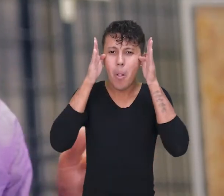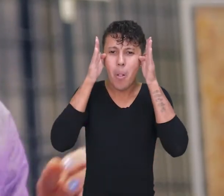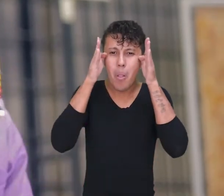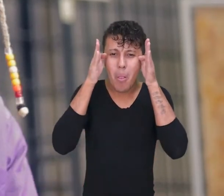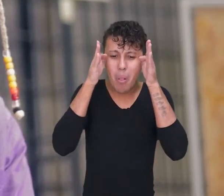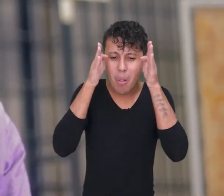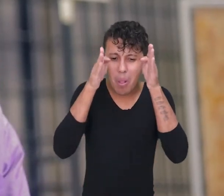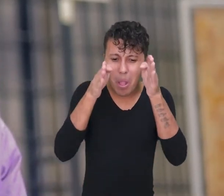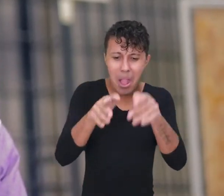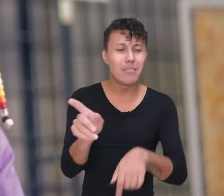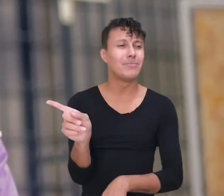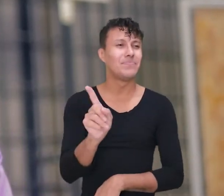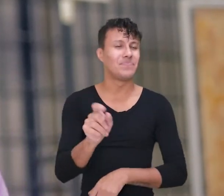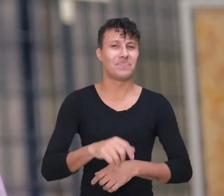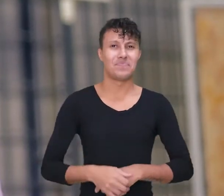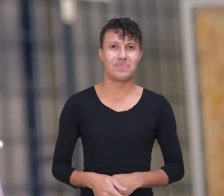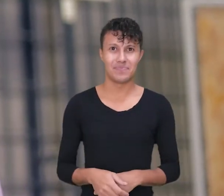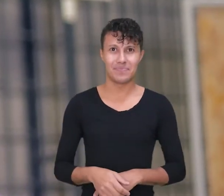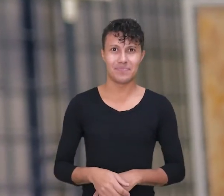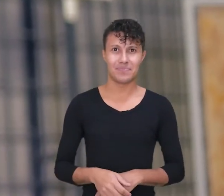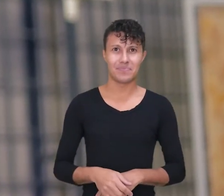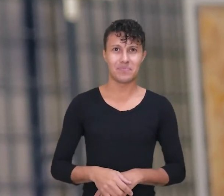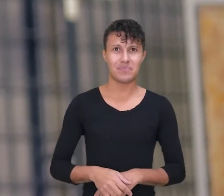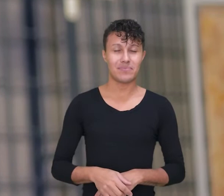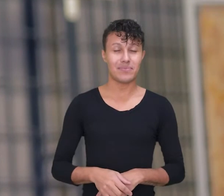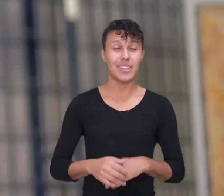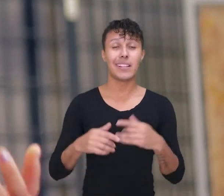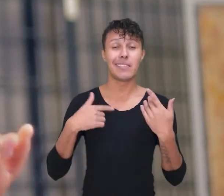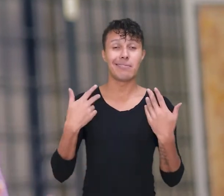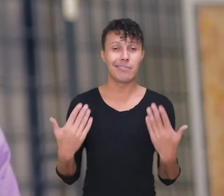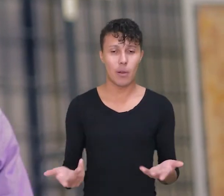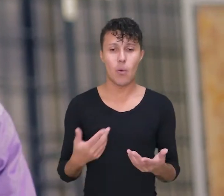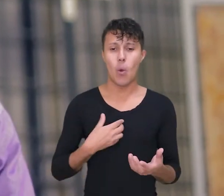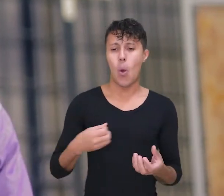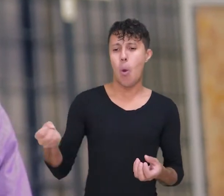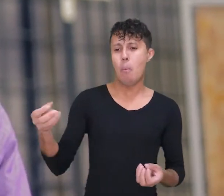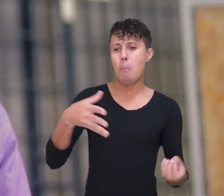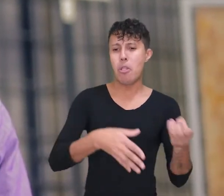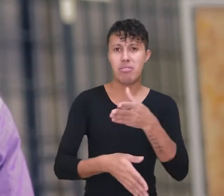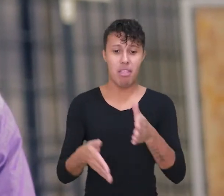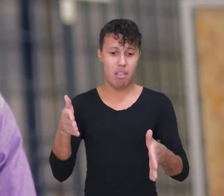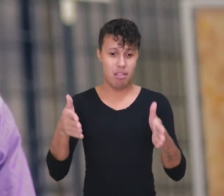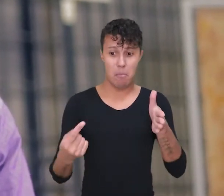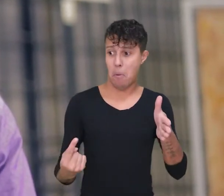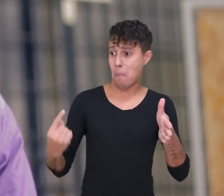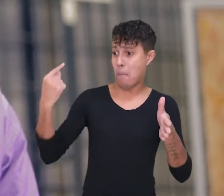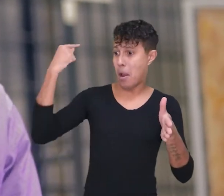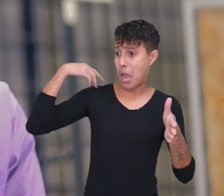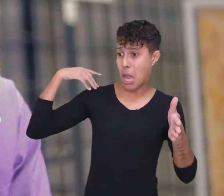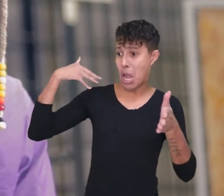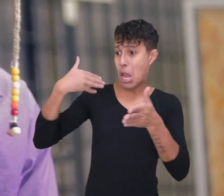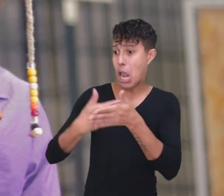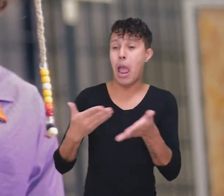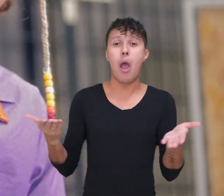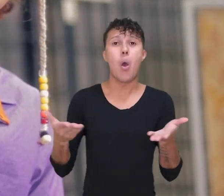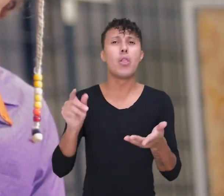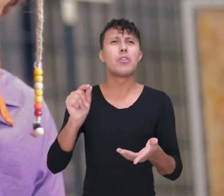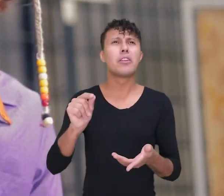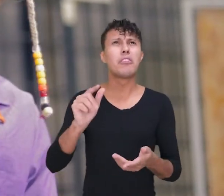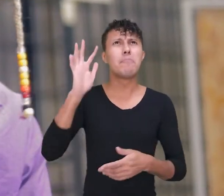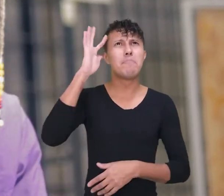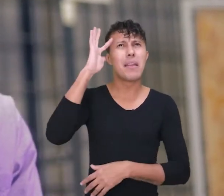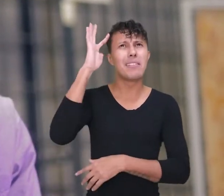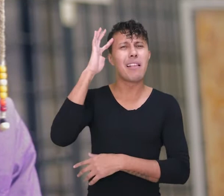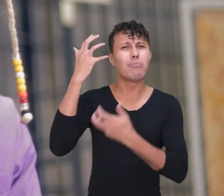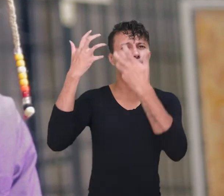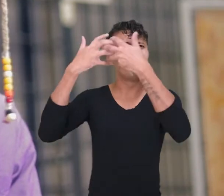né? Quando a gente vê o modernismo, ele acontece para questionar o que